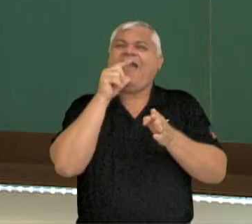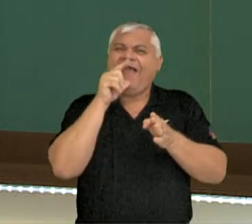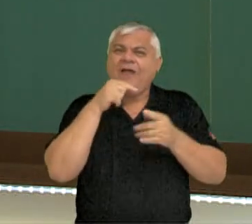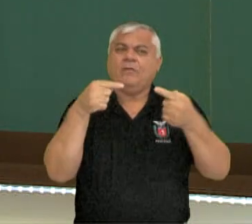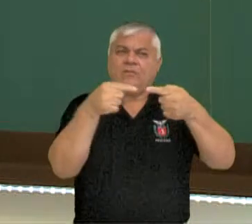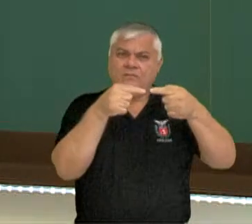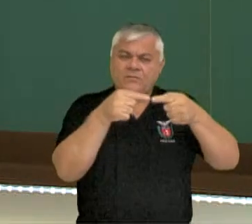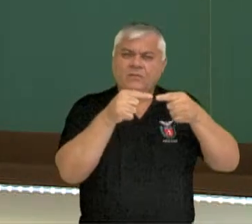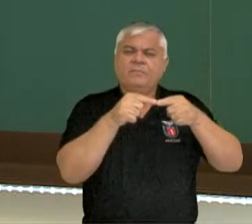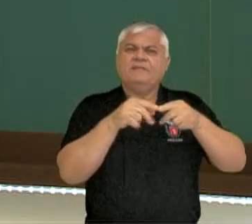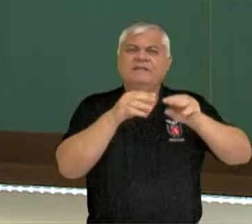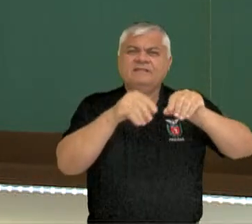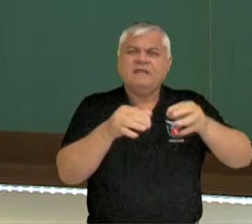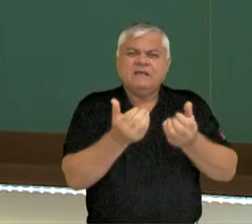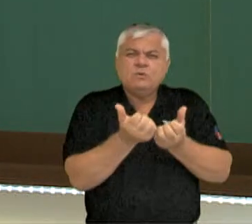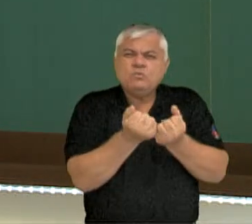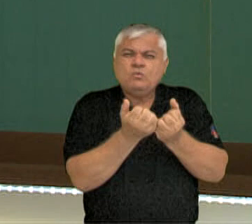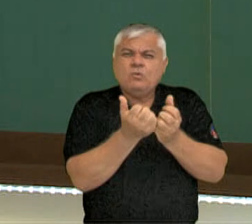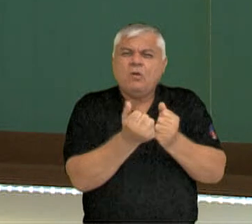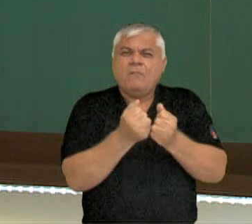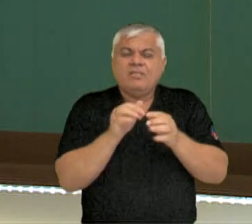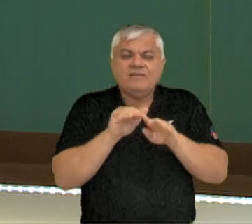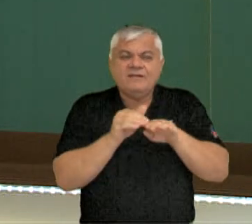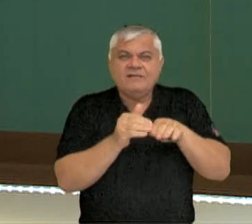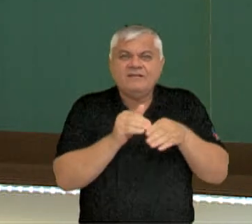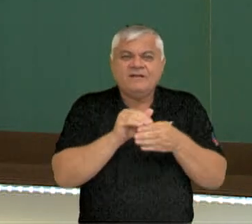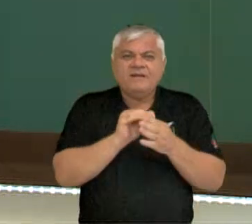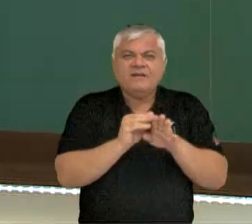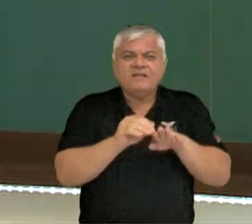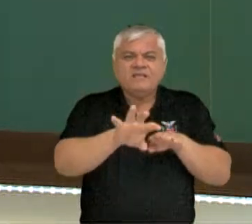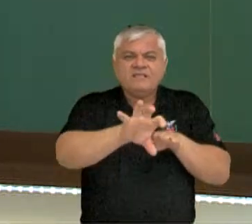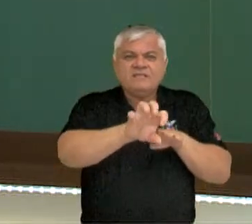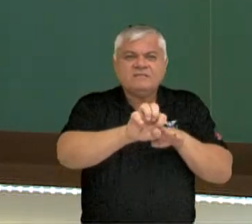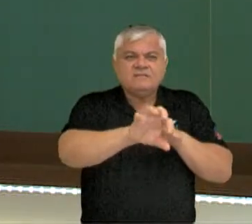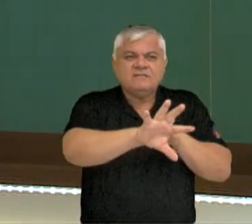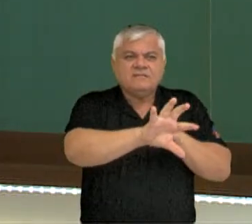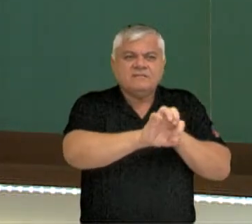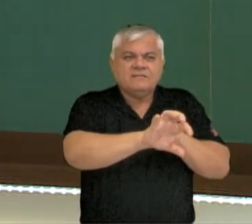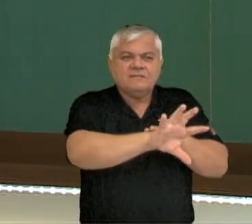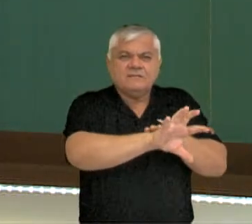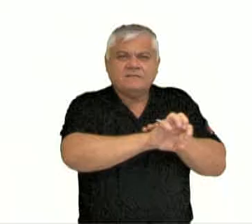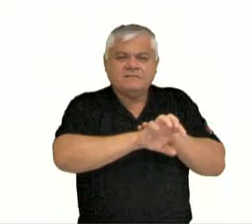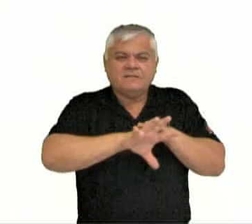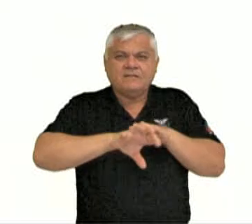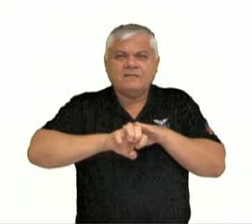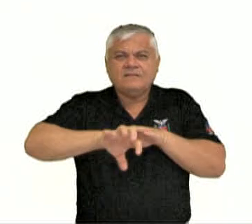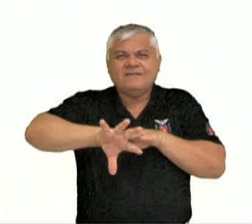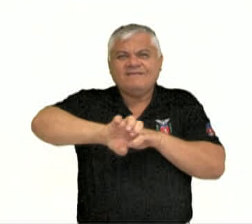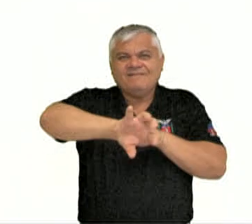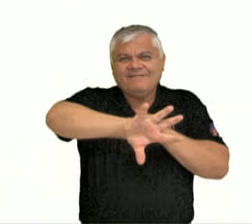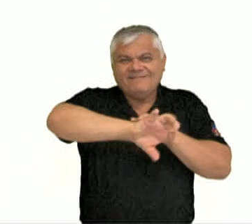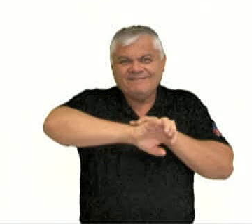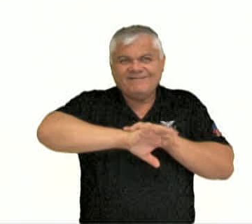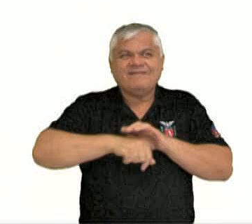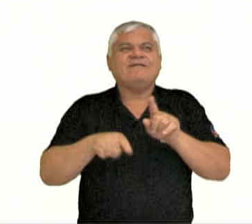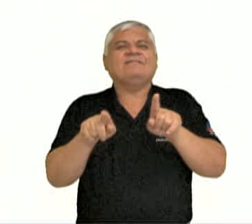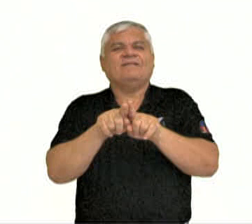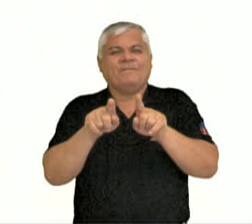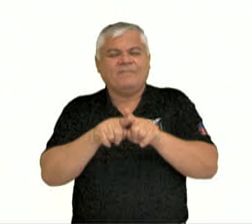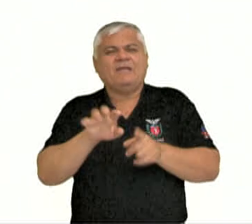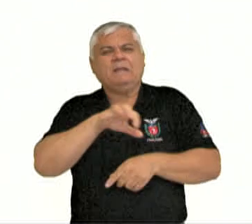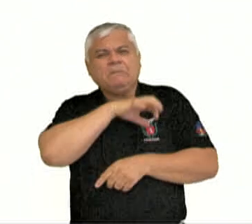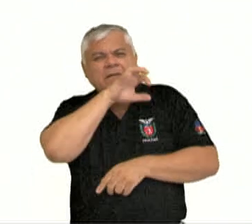úmidos, absorvem a matéria orgânica e eles parasitam algumas algas, protozoários, fungos, plantas e